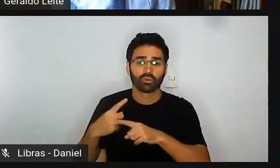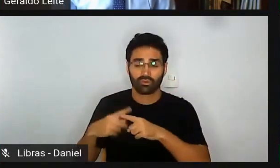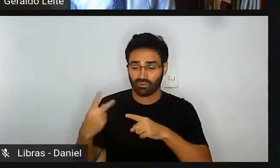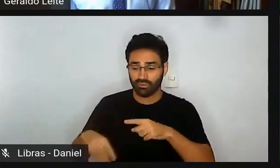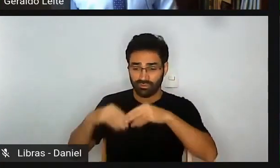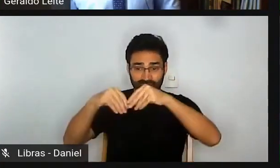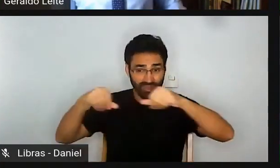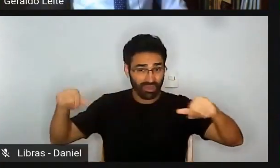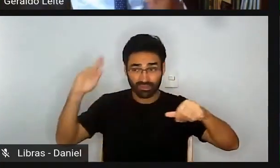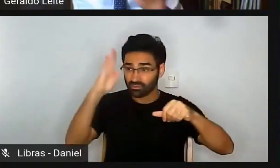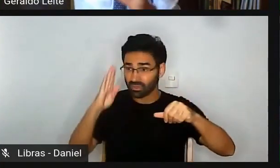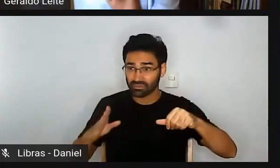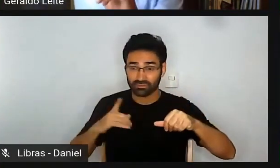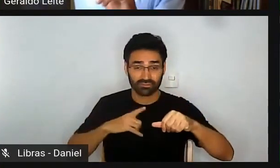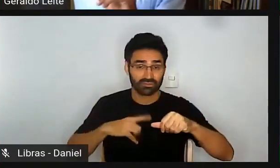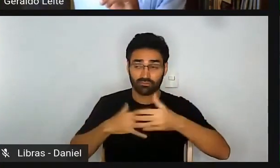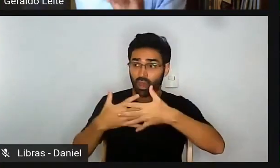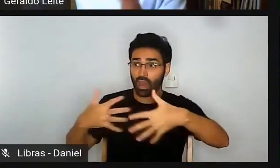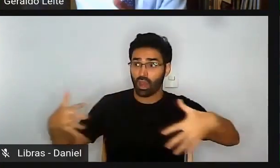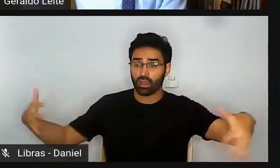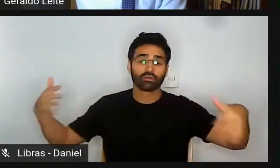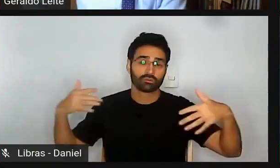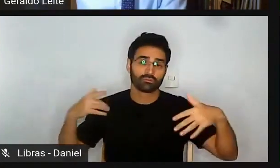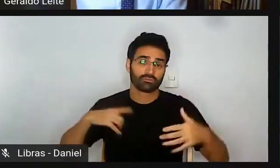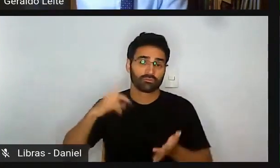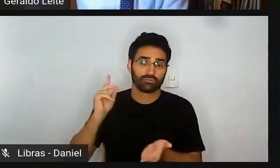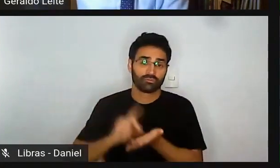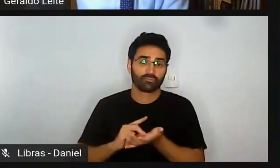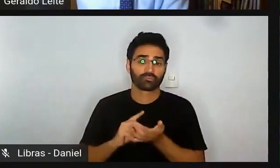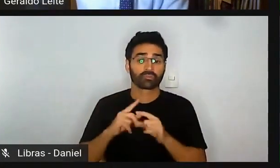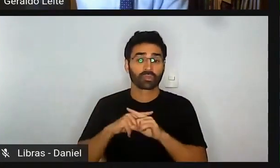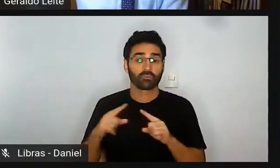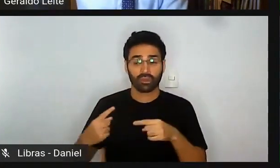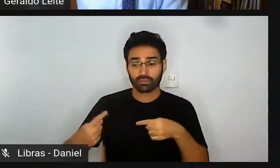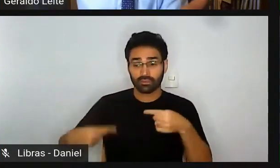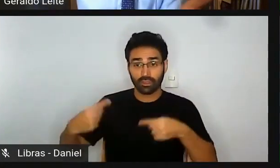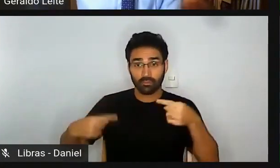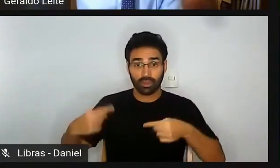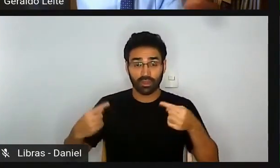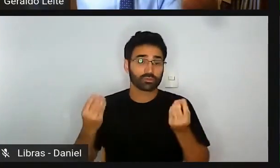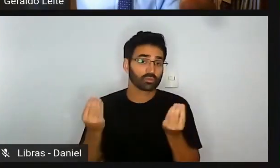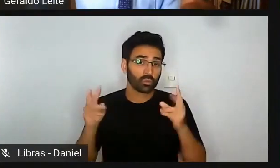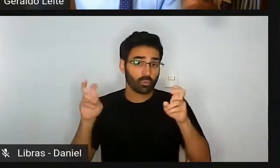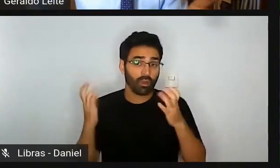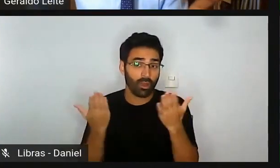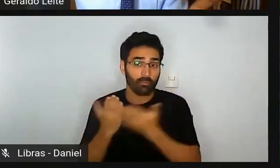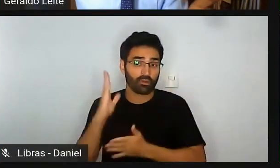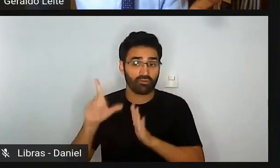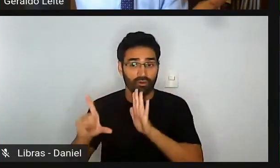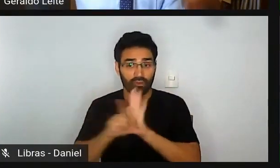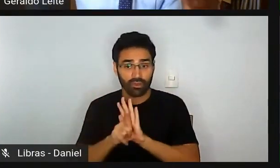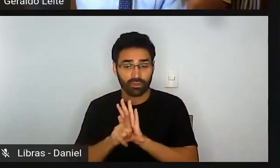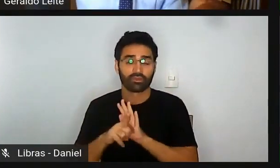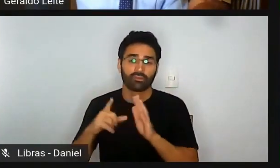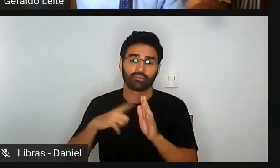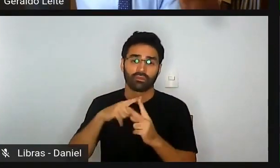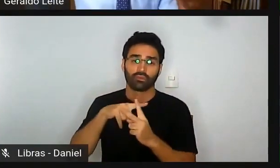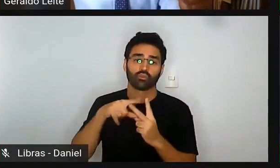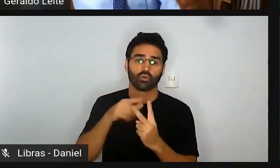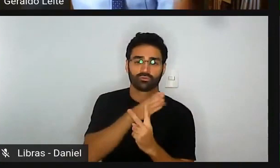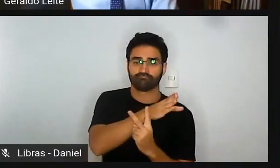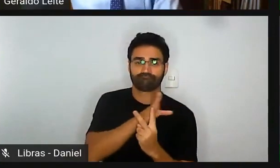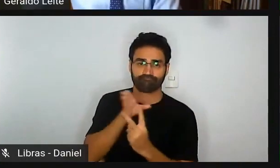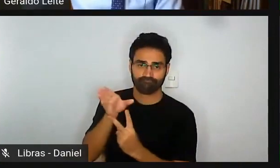não faltava. No entanto, os debates no entorno da aprovação dessa lei se davam em duas direções.